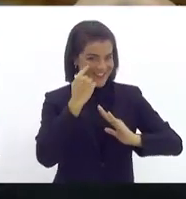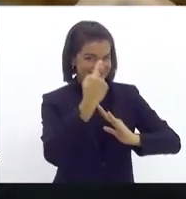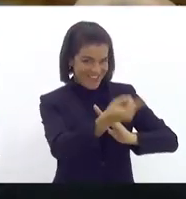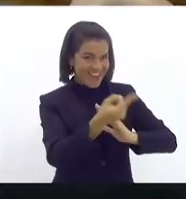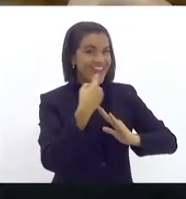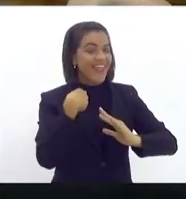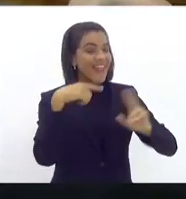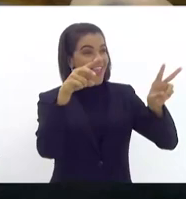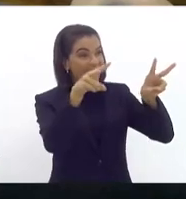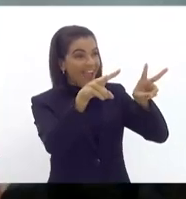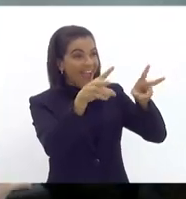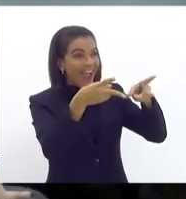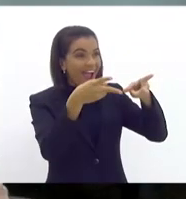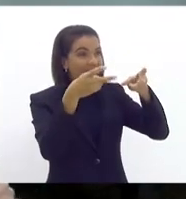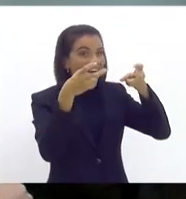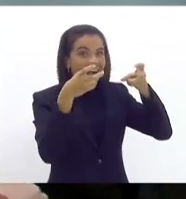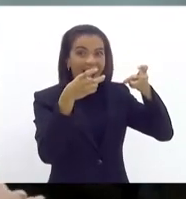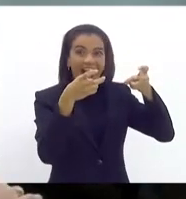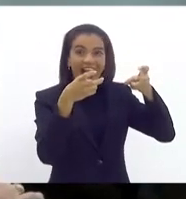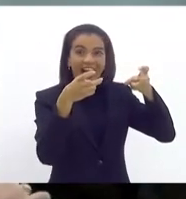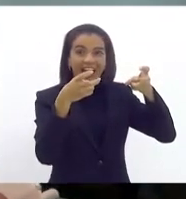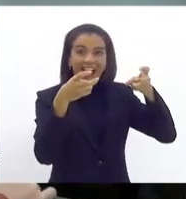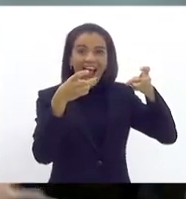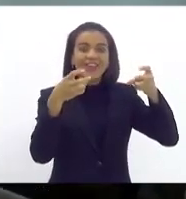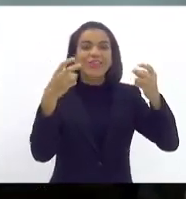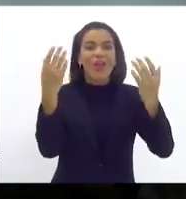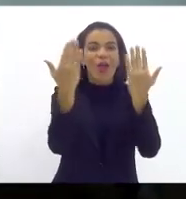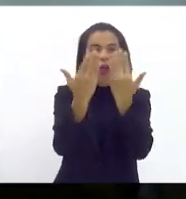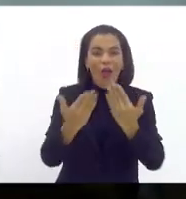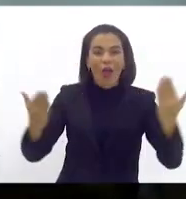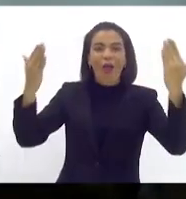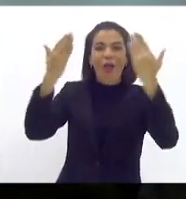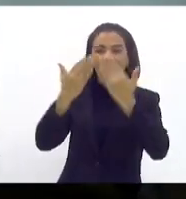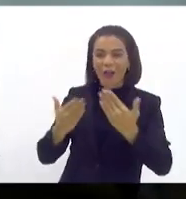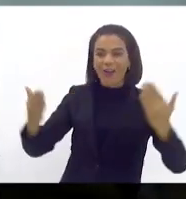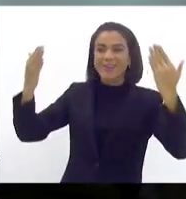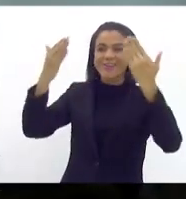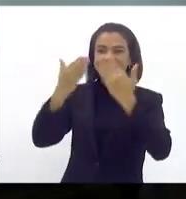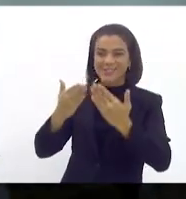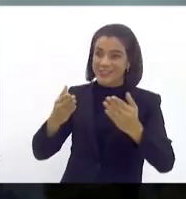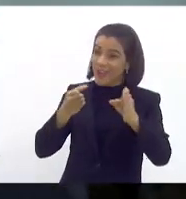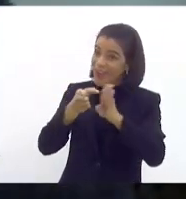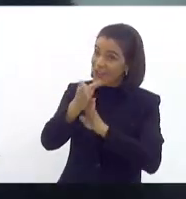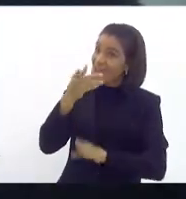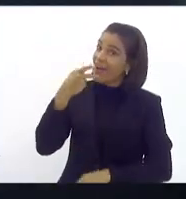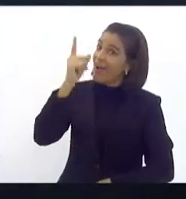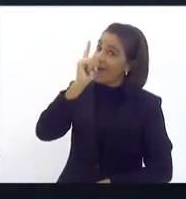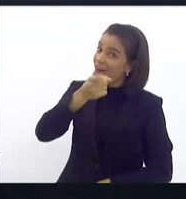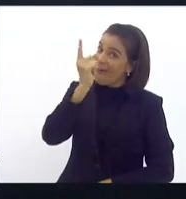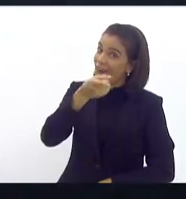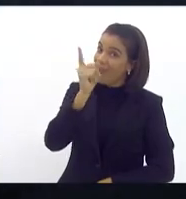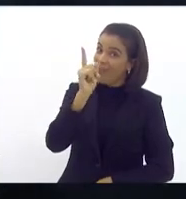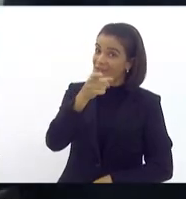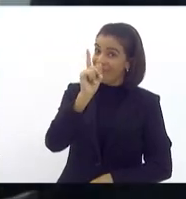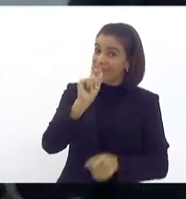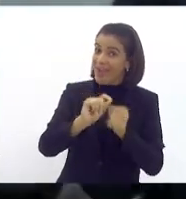uma visão e o Chumaré aconselhou ele não fazer mais aquilo que ele fez ontem.